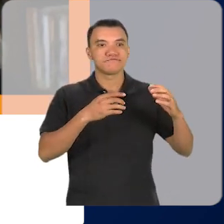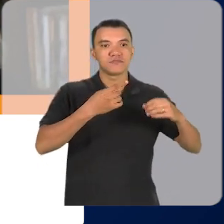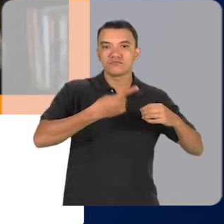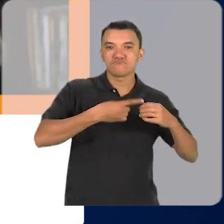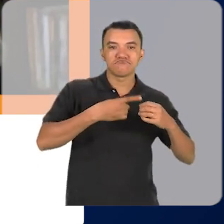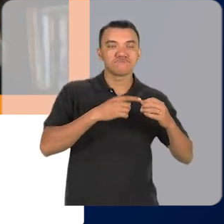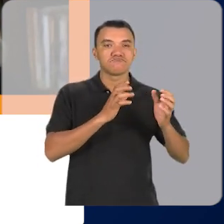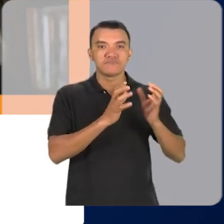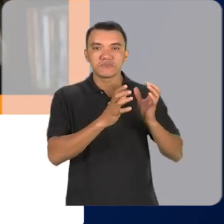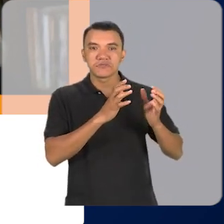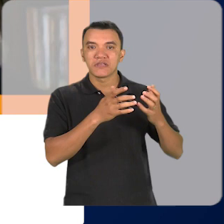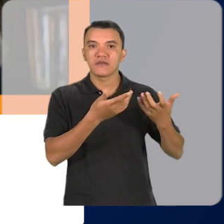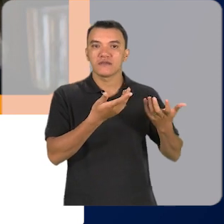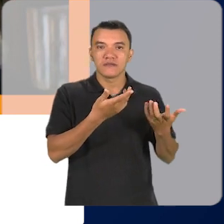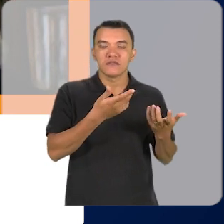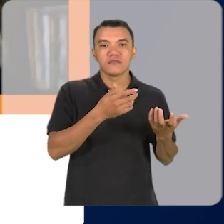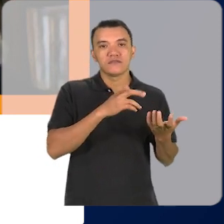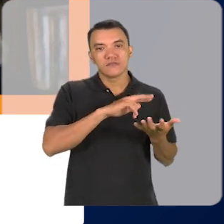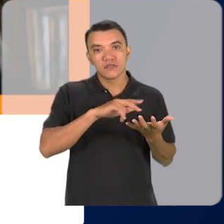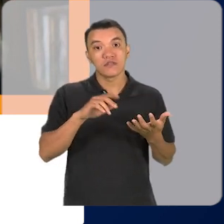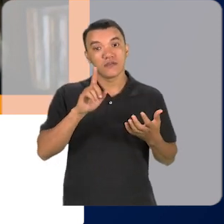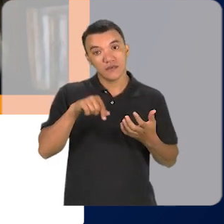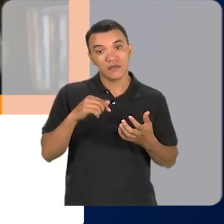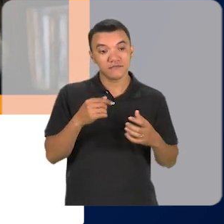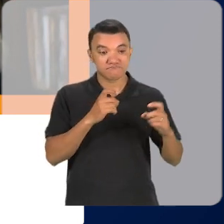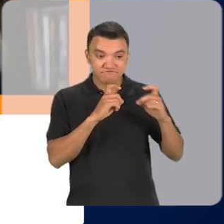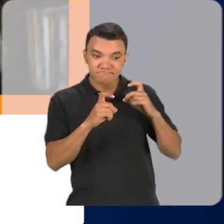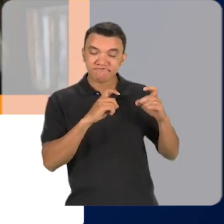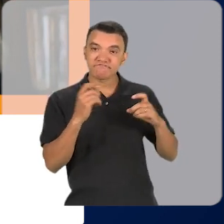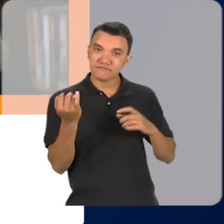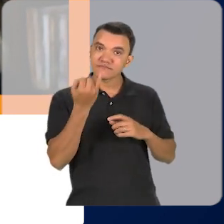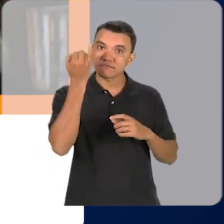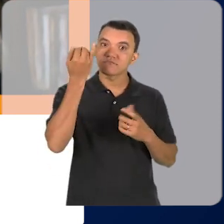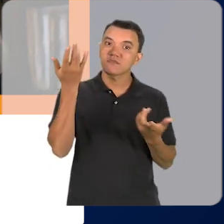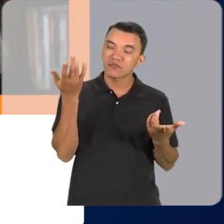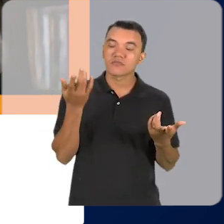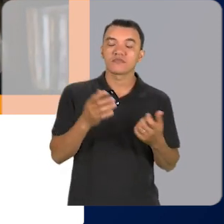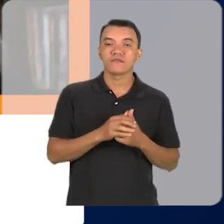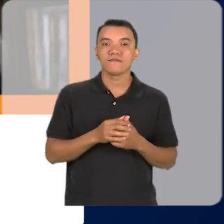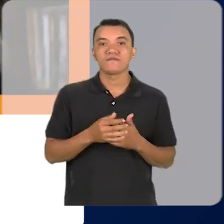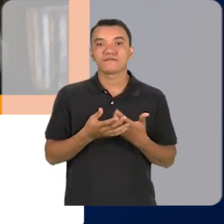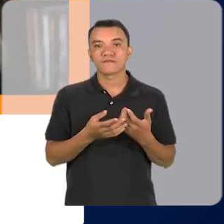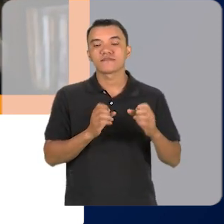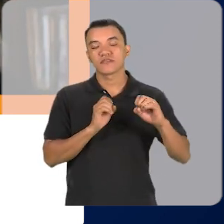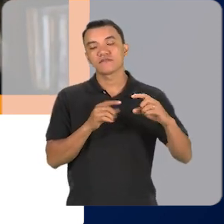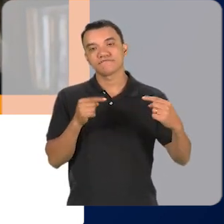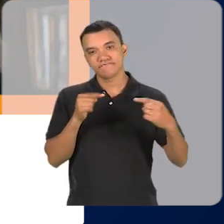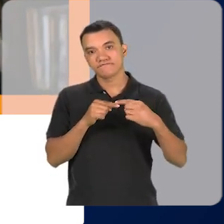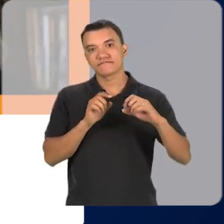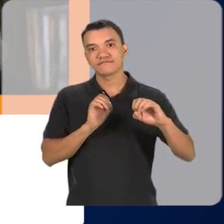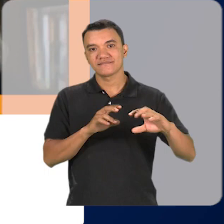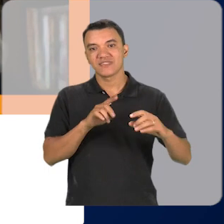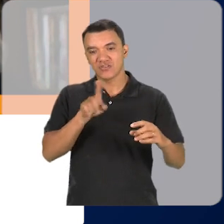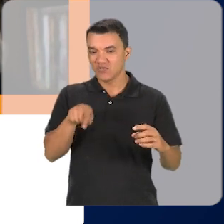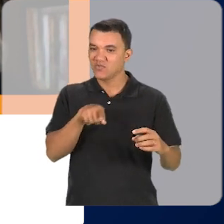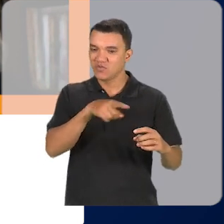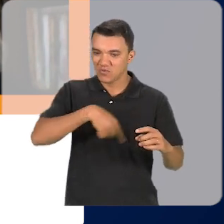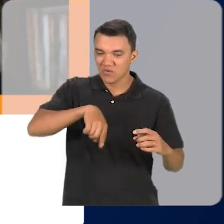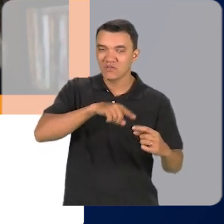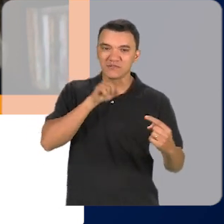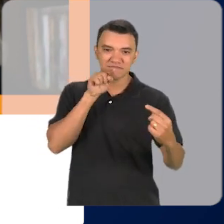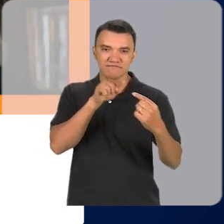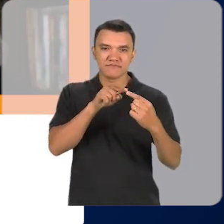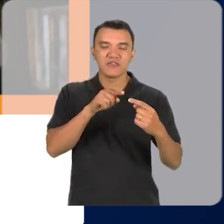importante que essa discussão realmente ela perpasse, né, o ensino, certo? Esse é o nosso objetivo e, mais uma vez, parabenizar,